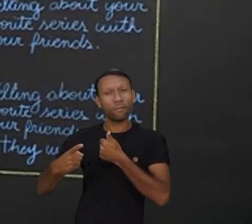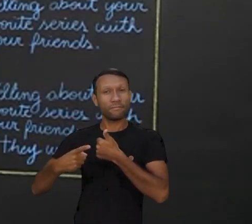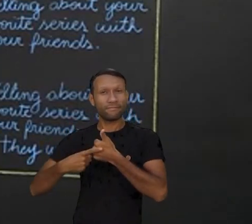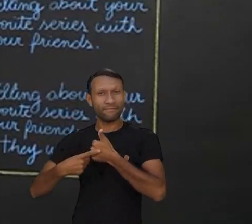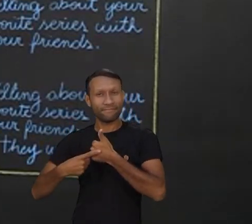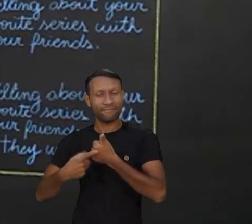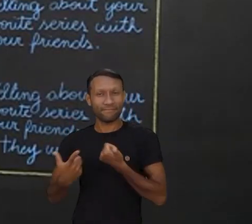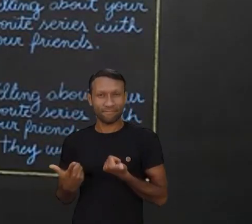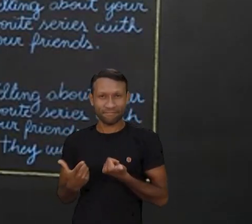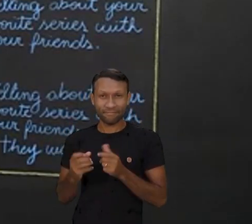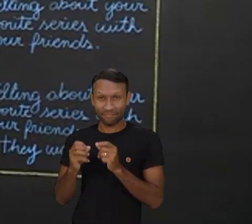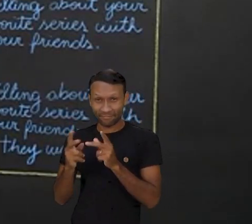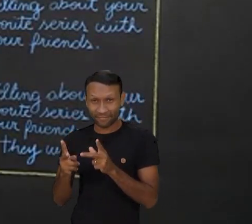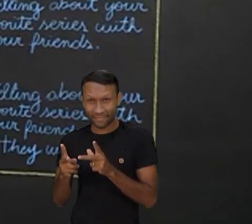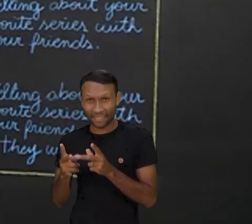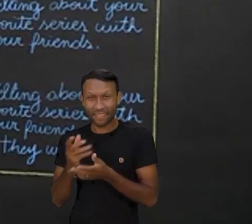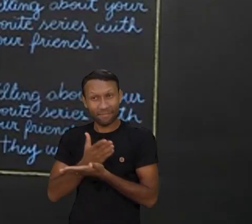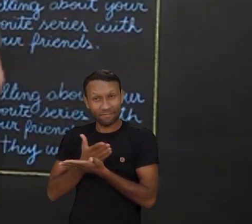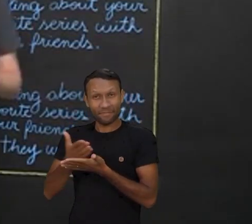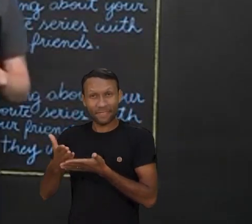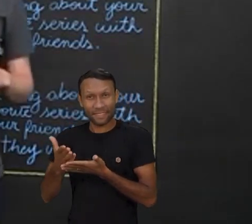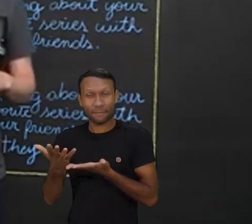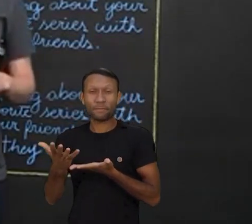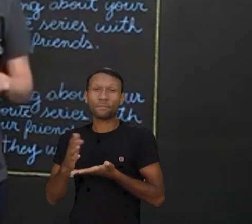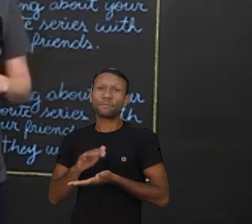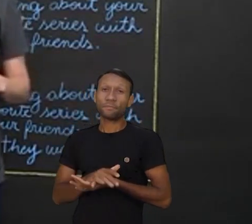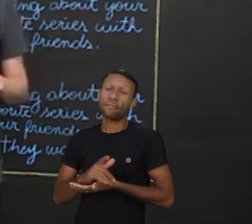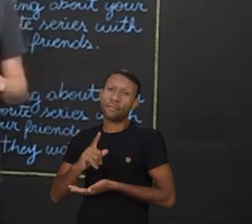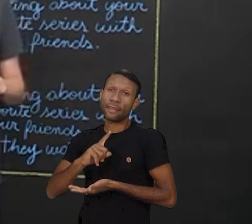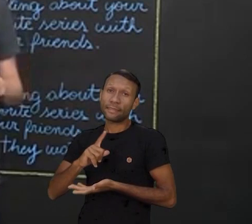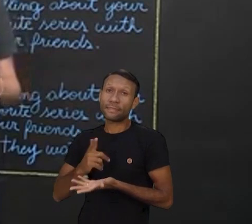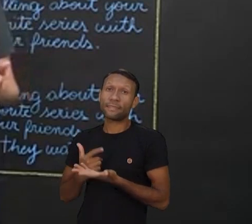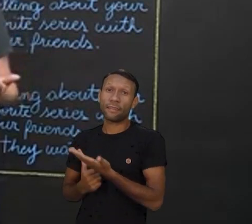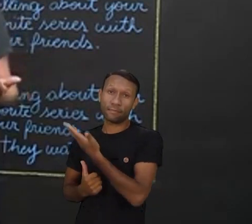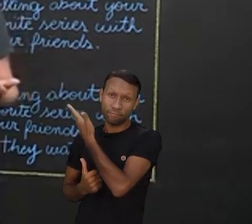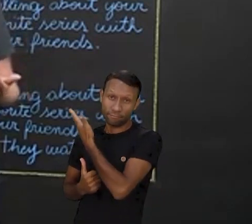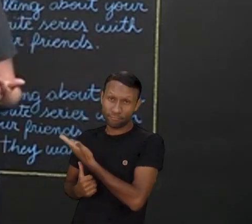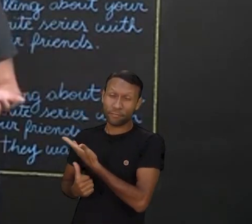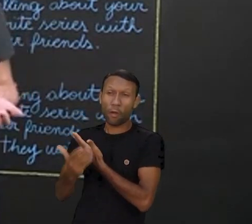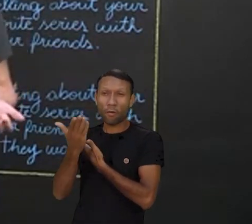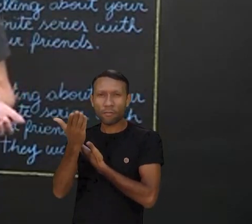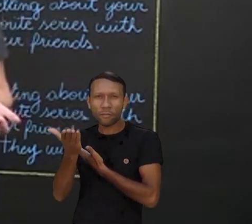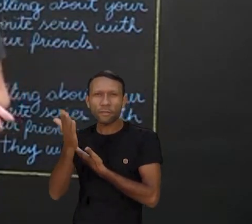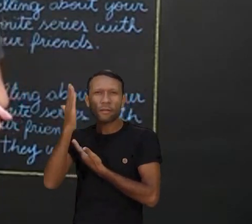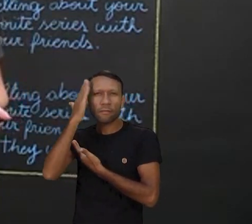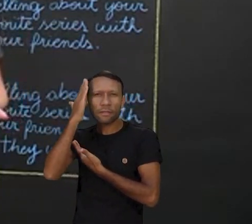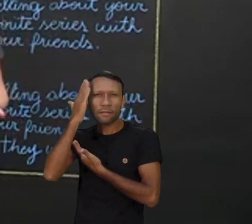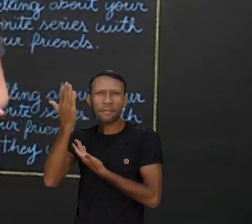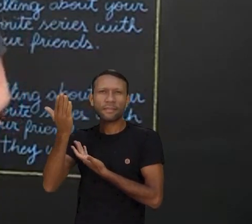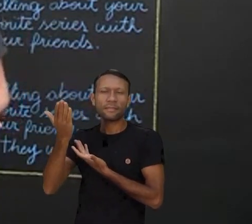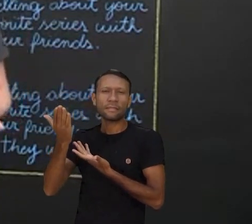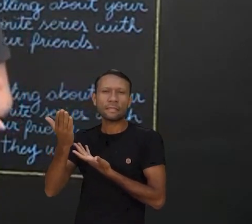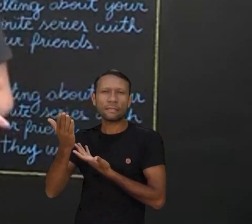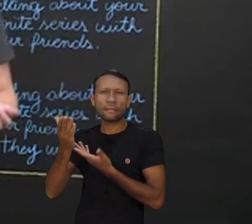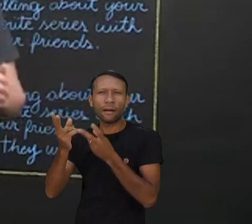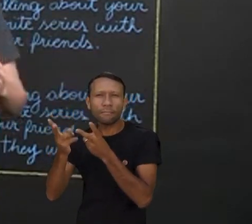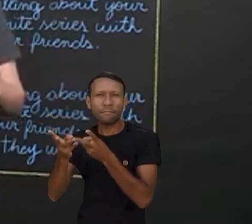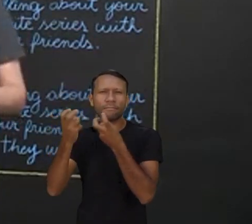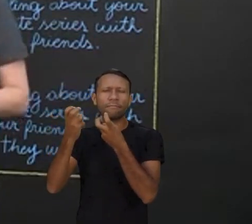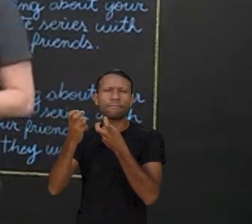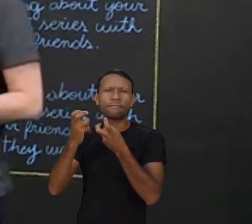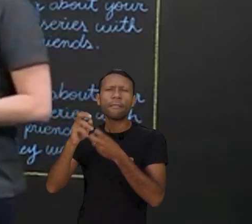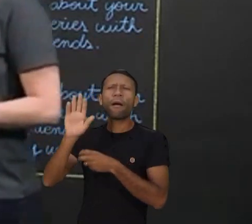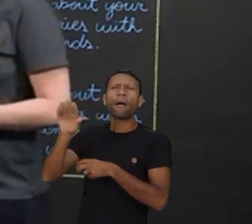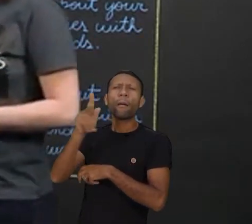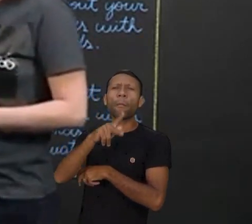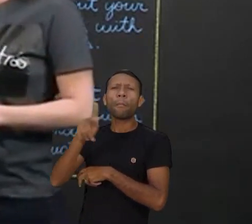joia. Então vamos lá? Para isso, claro, vou contar com a capacidade de compreensão de vocês. Teacher,